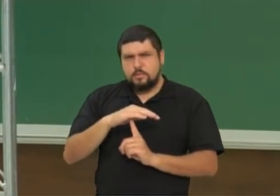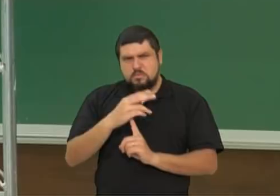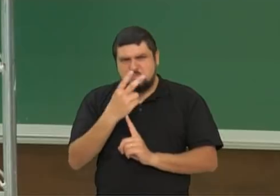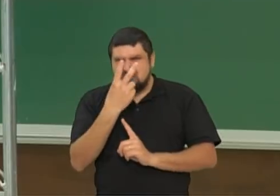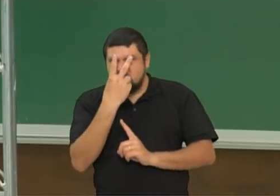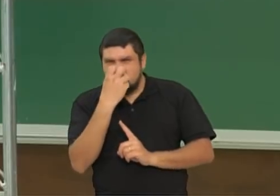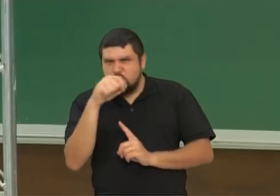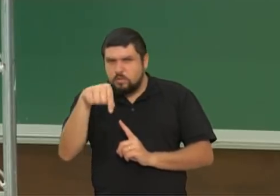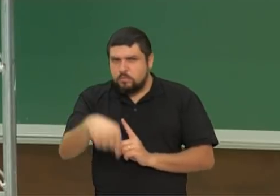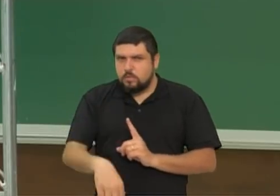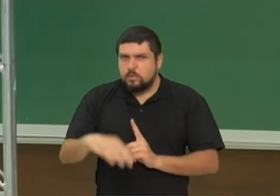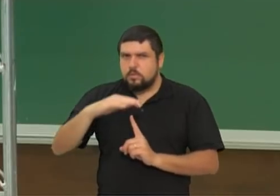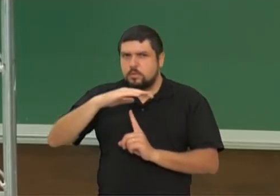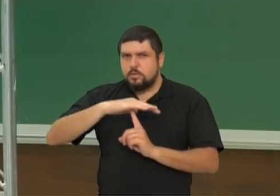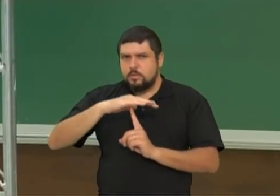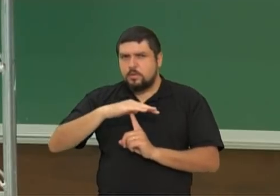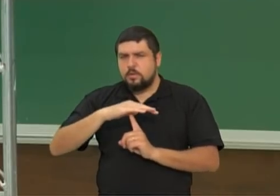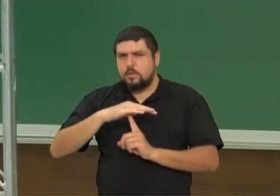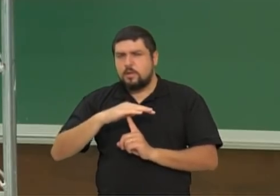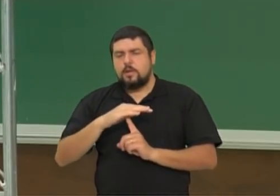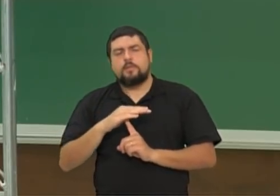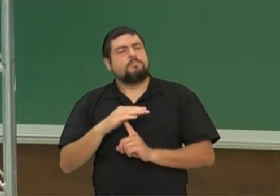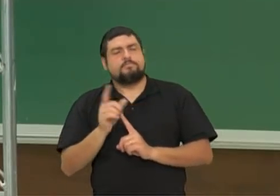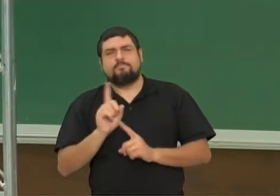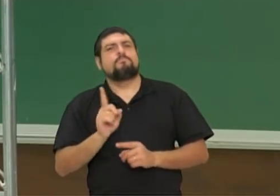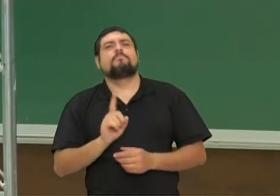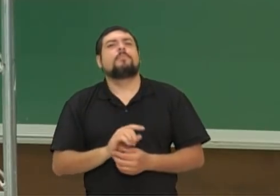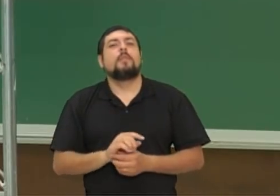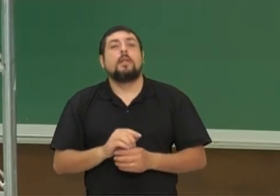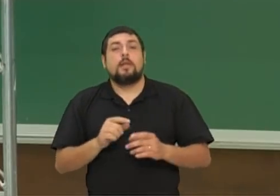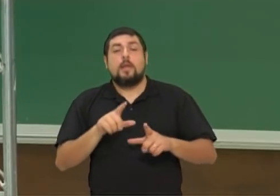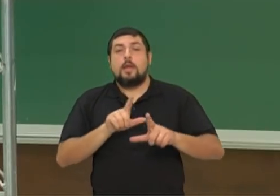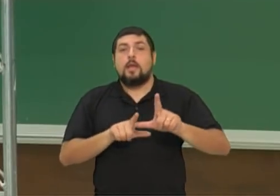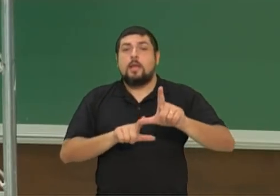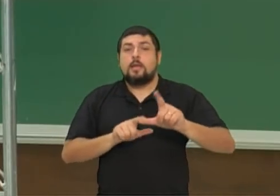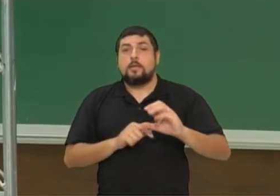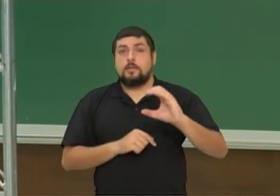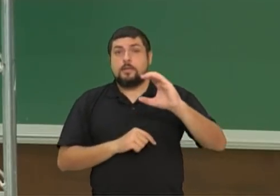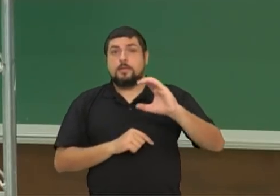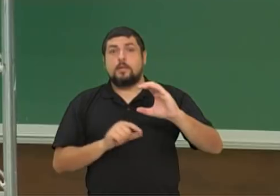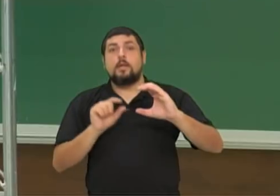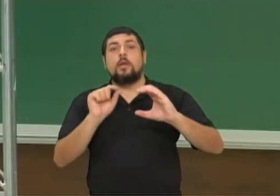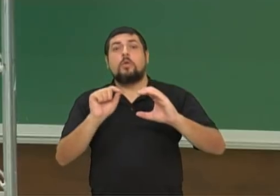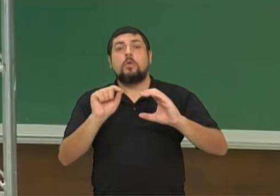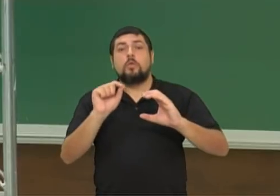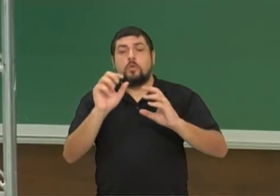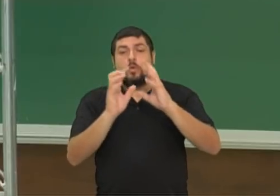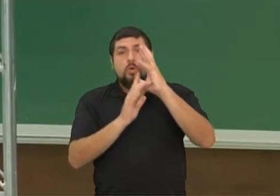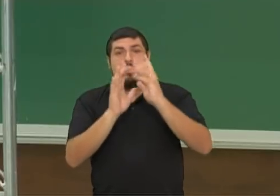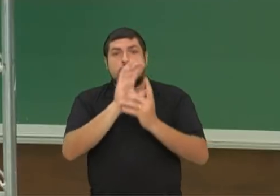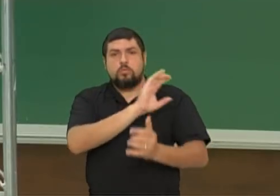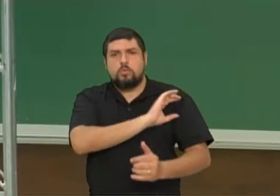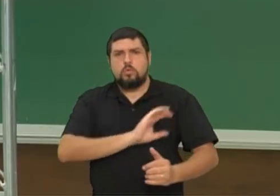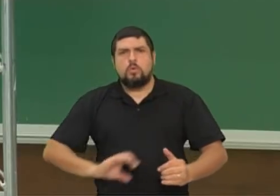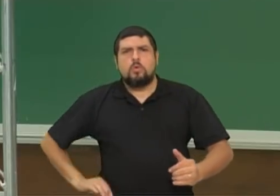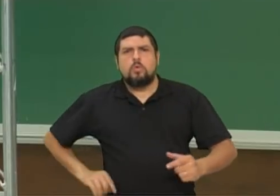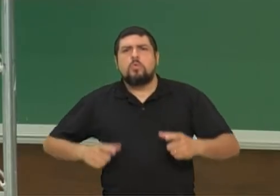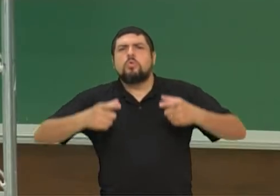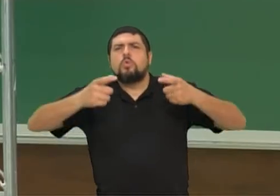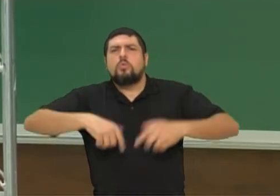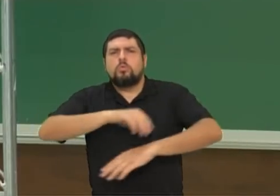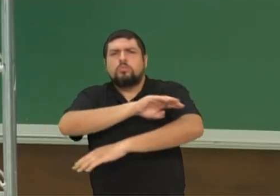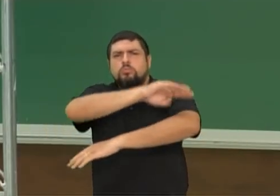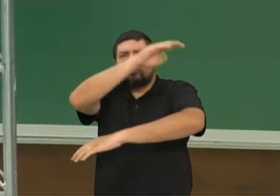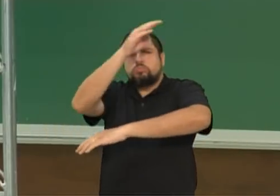Paraná? Não, a letra C é o Cristo Redentor, está no Morro do Corcovado, no Rio